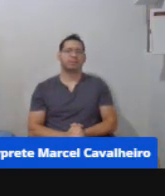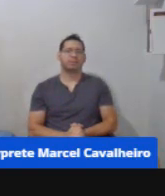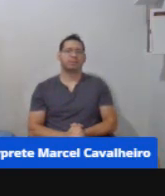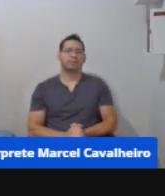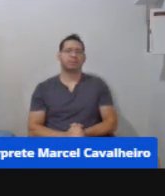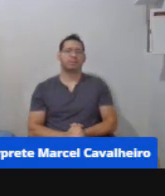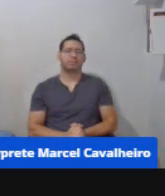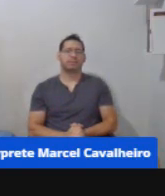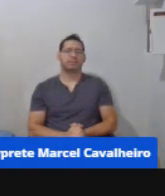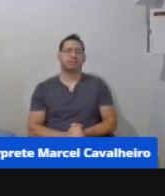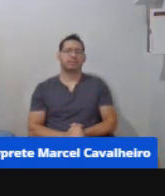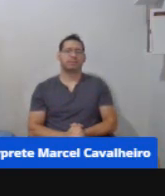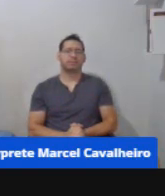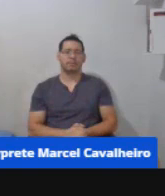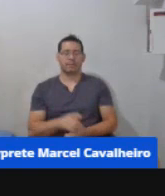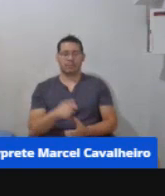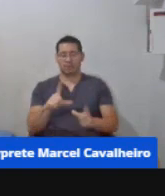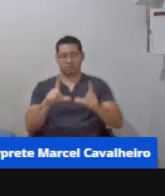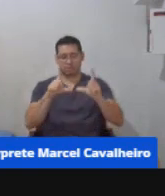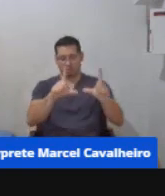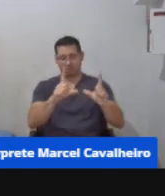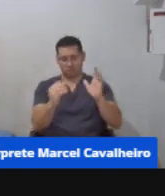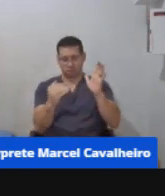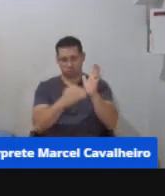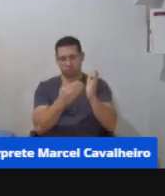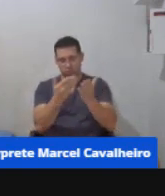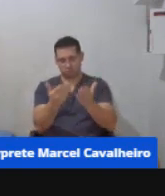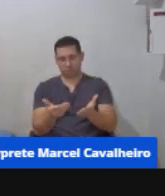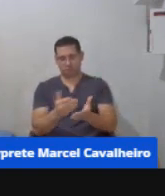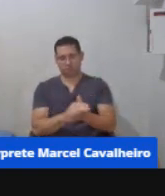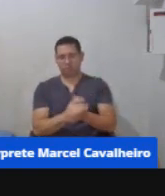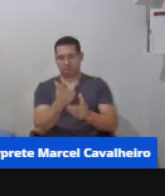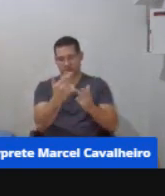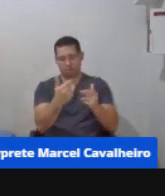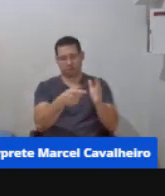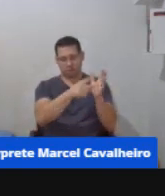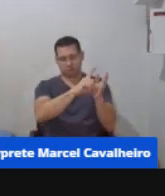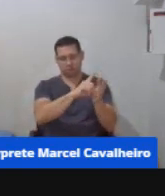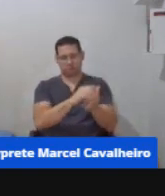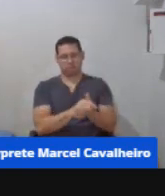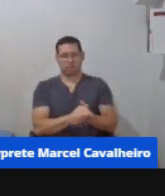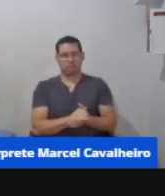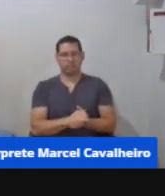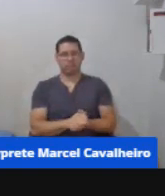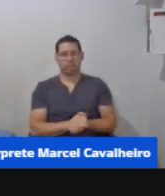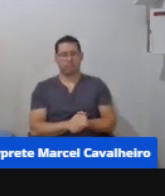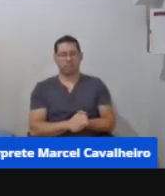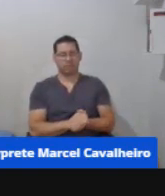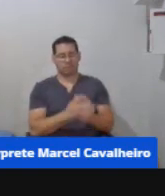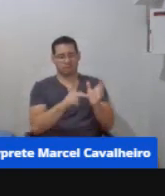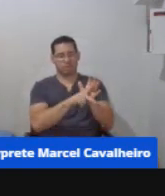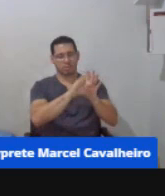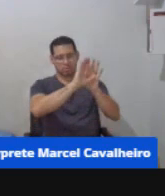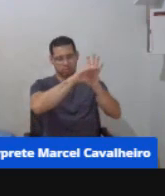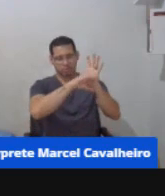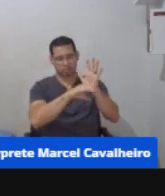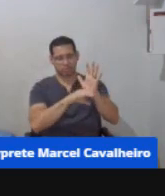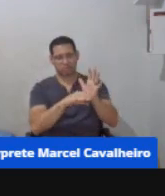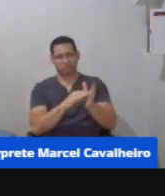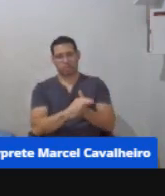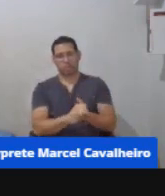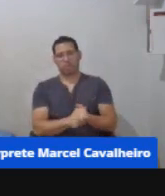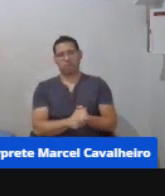Esses últimos prints, igualmente das versões prévias ou preliminares do referencial curricular